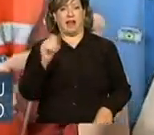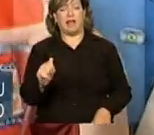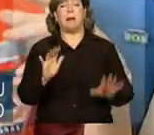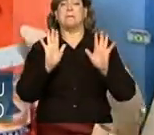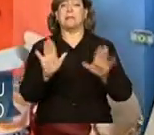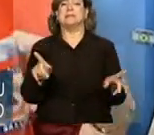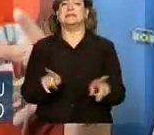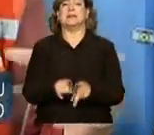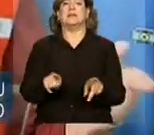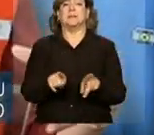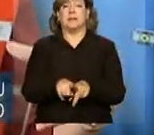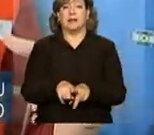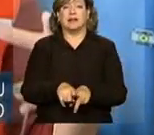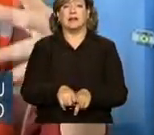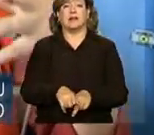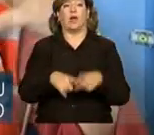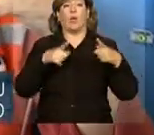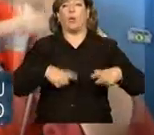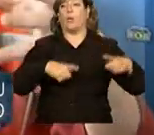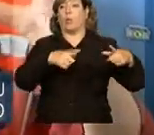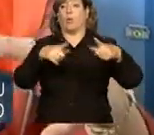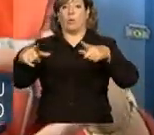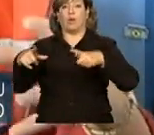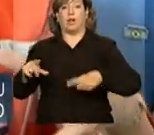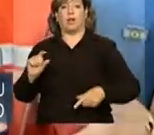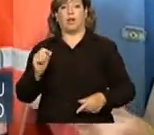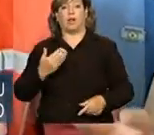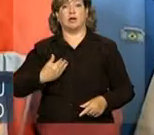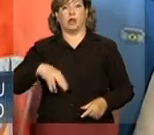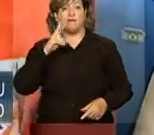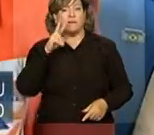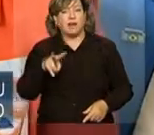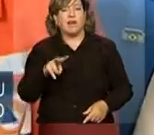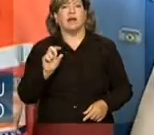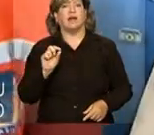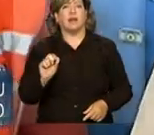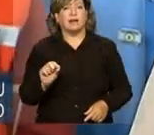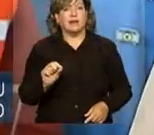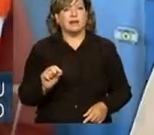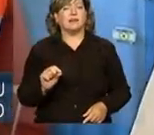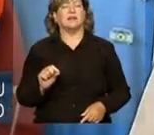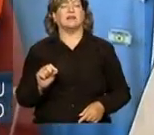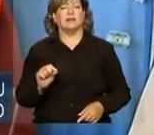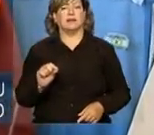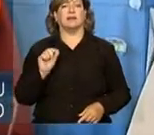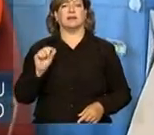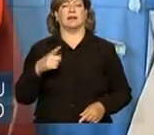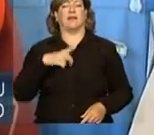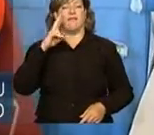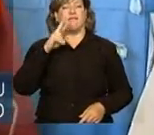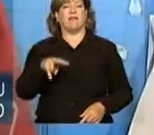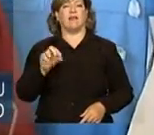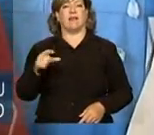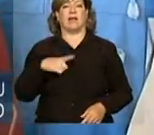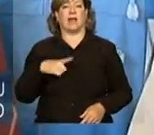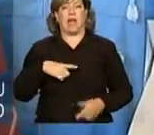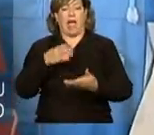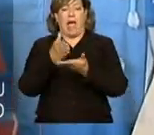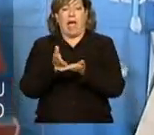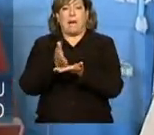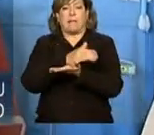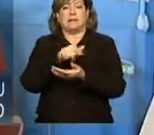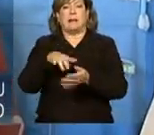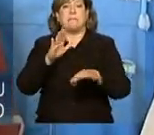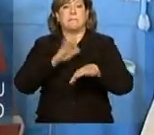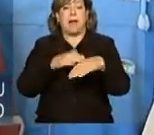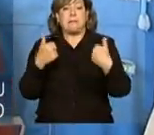também em locais que a gente percebe claramente que a parte mais perto do